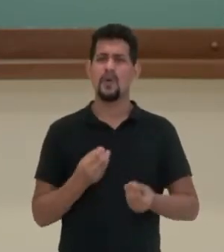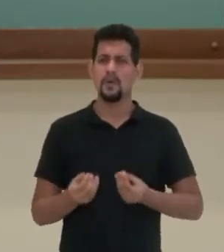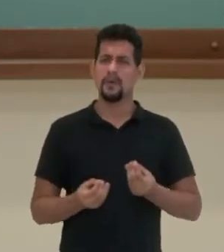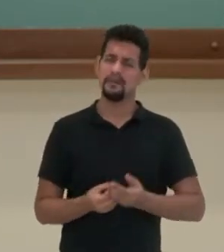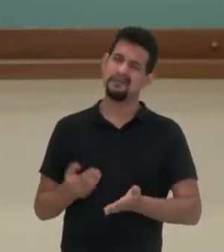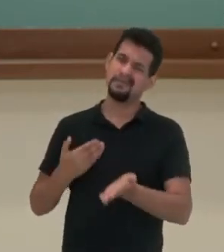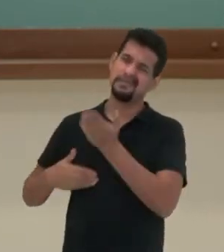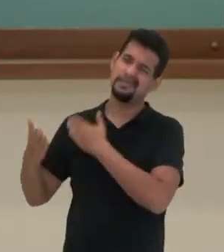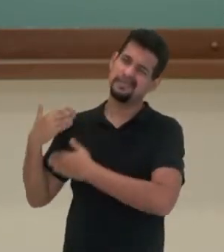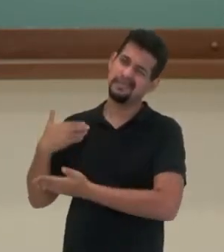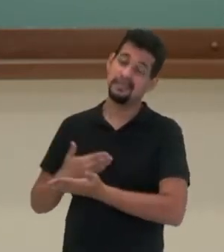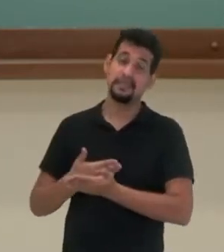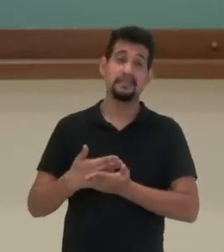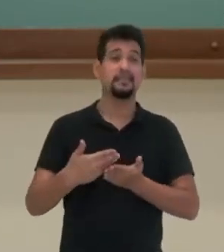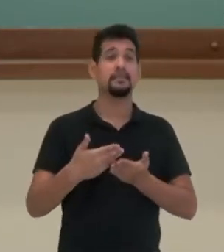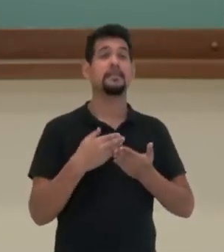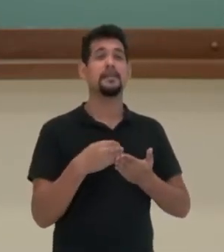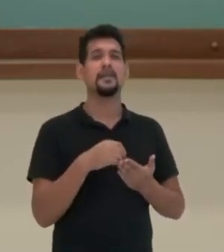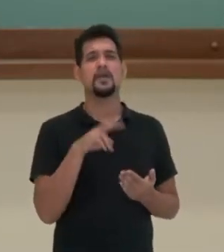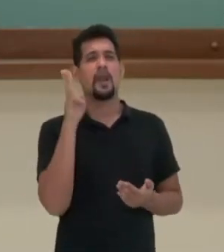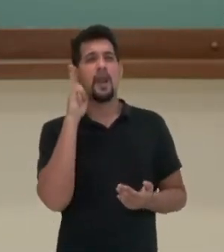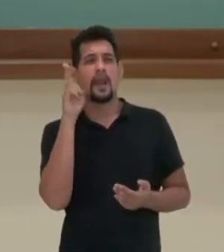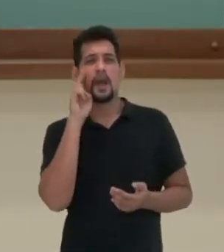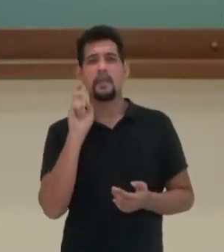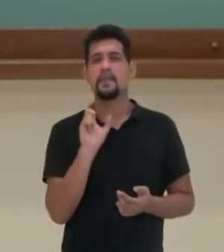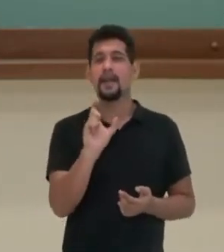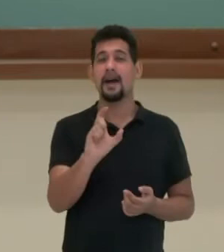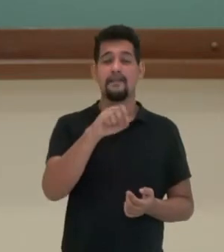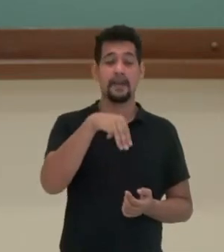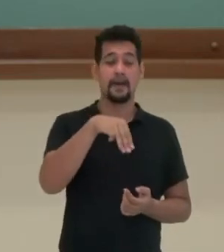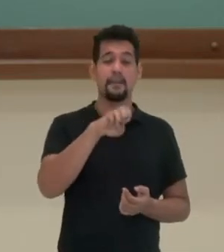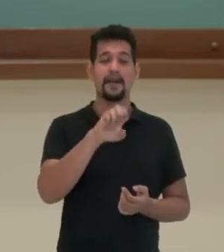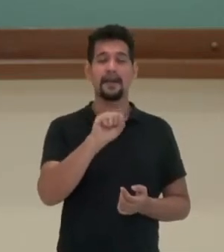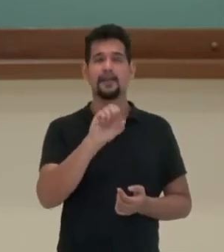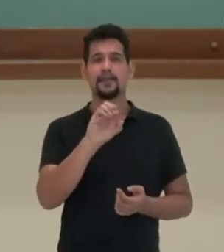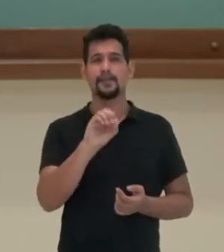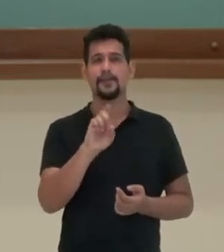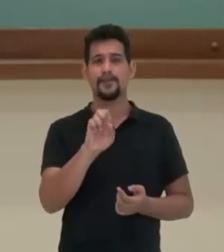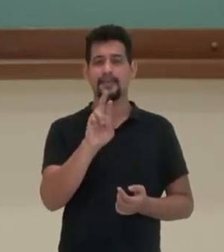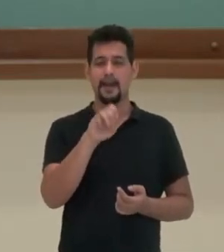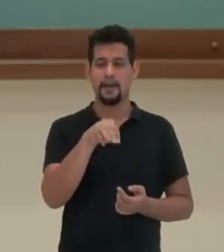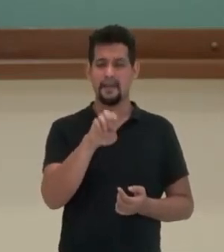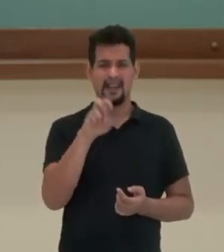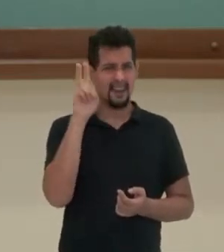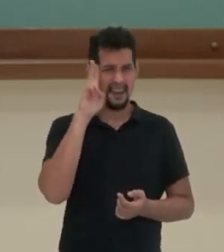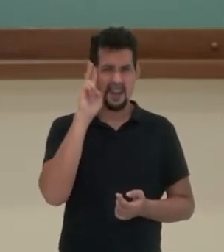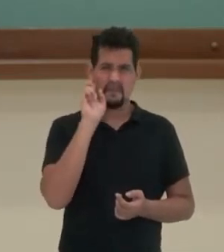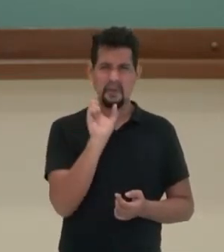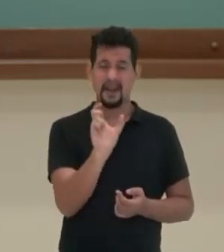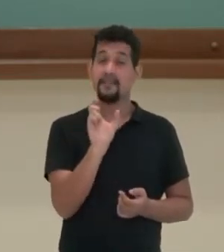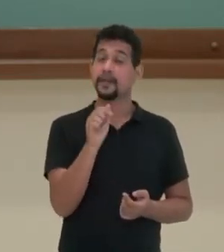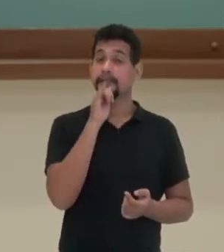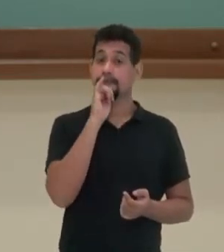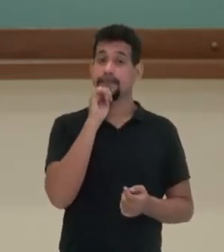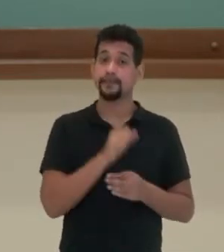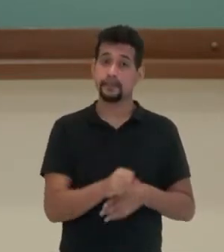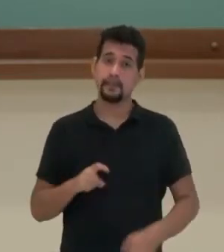lá da mesoderme. Não sei se vocês vão lembrar, mas rapidamente, quando um